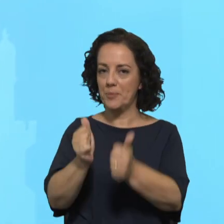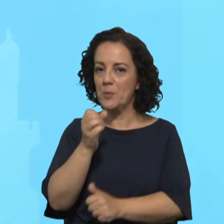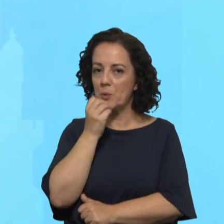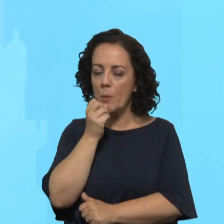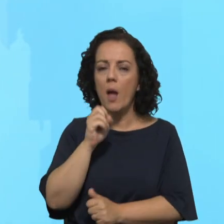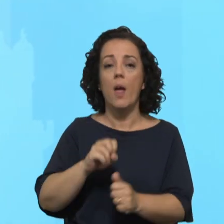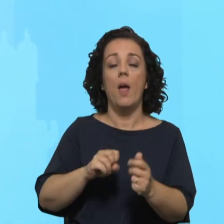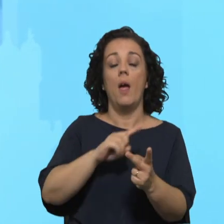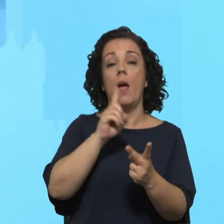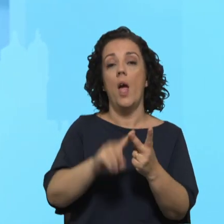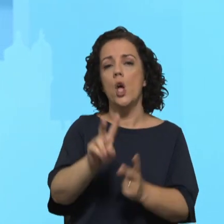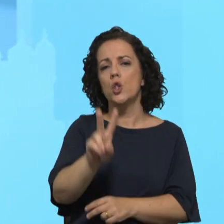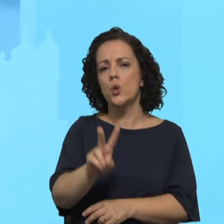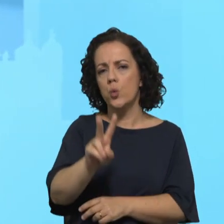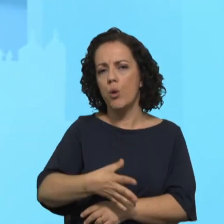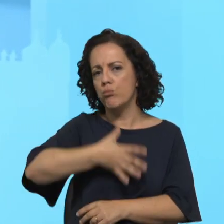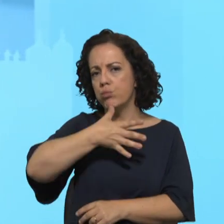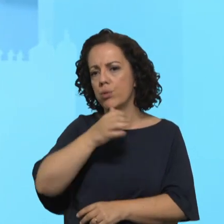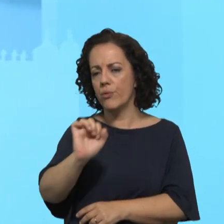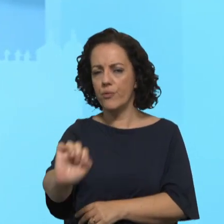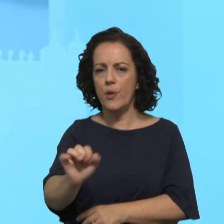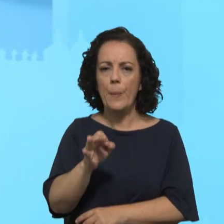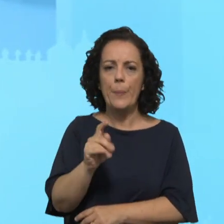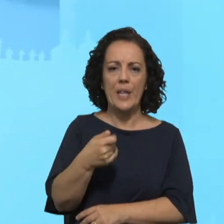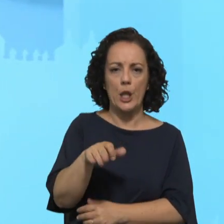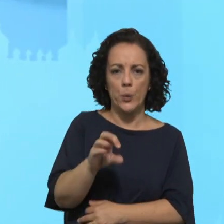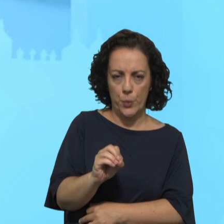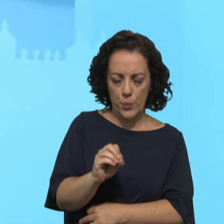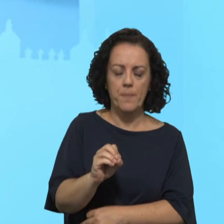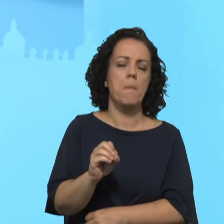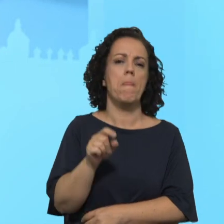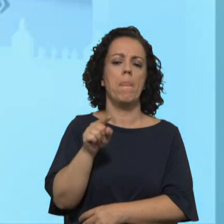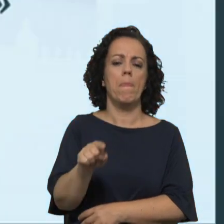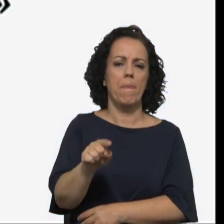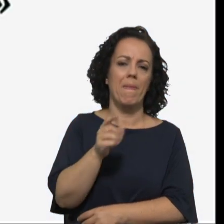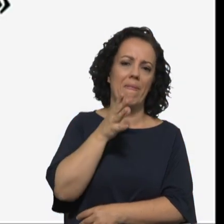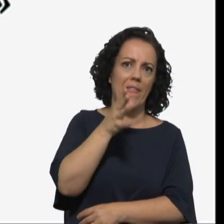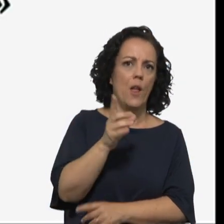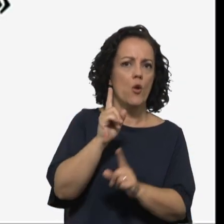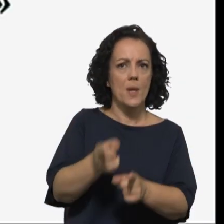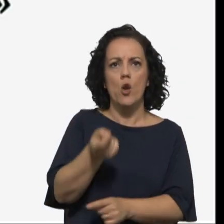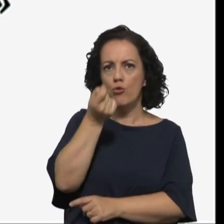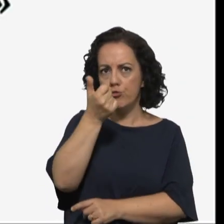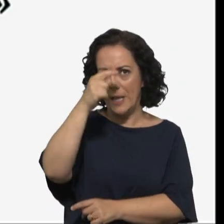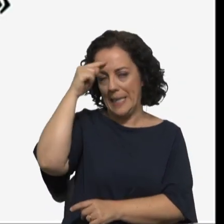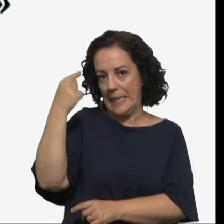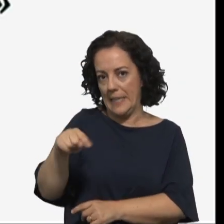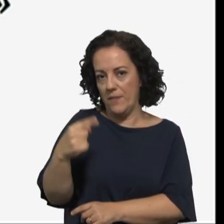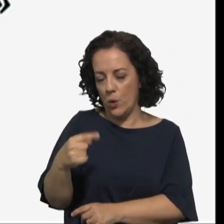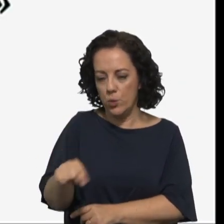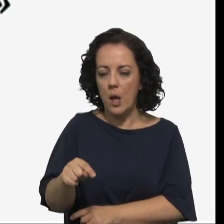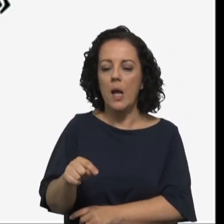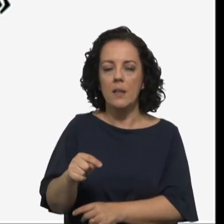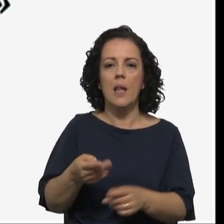leitura da primeira epístola de Pedro fala aqui já de algumas dificuldades neste caminho